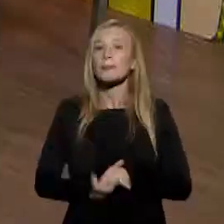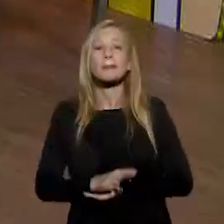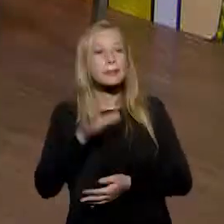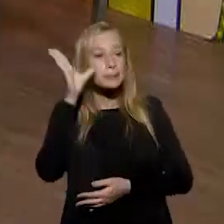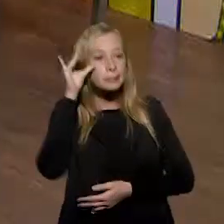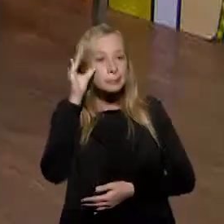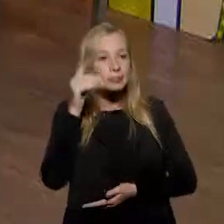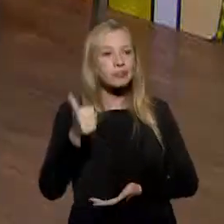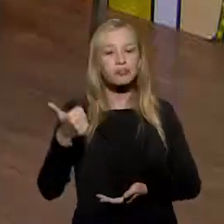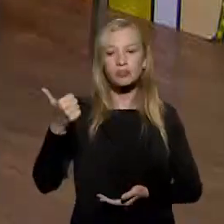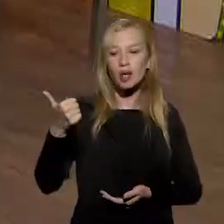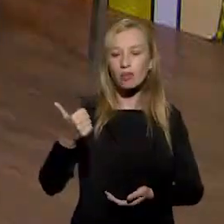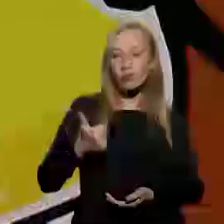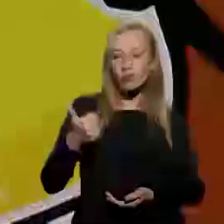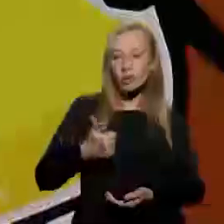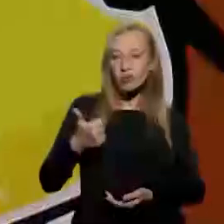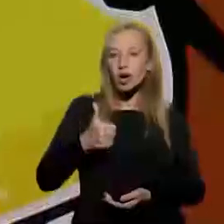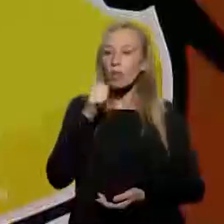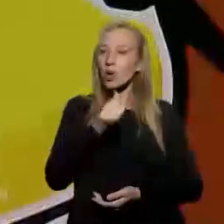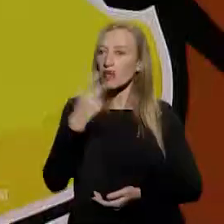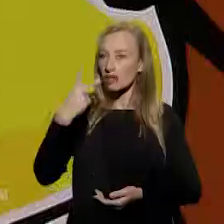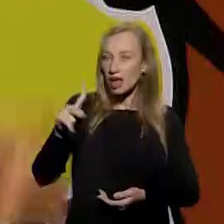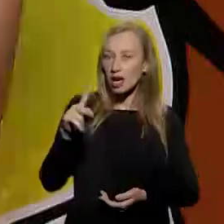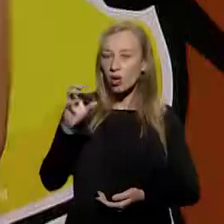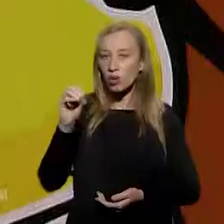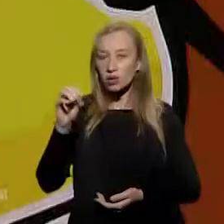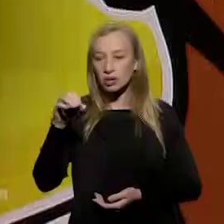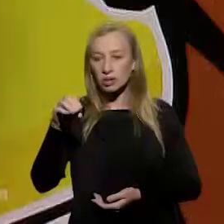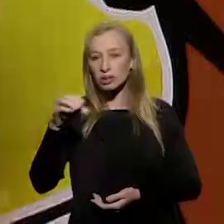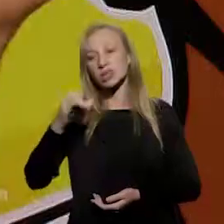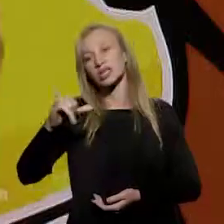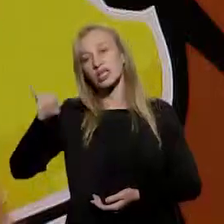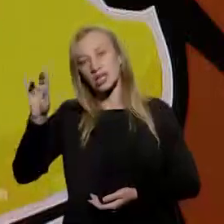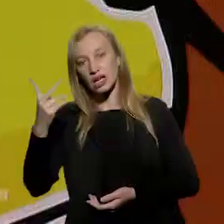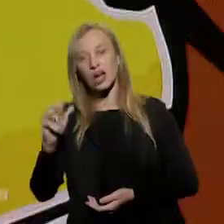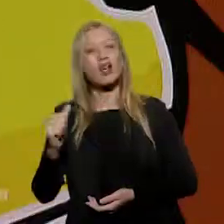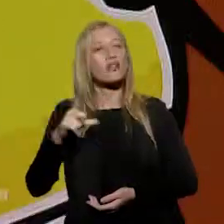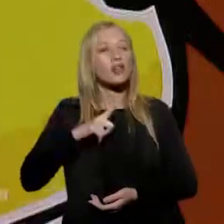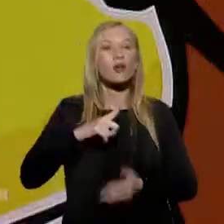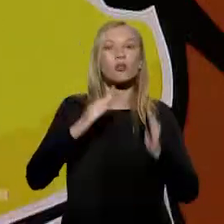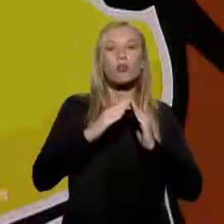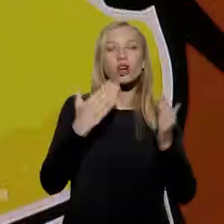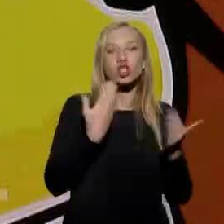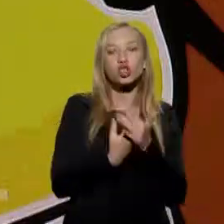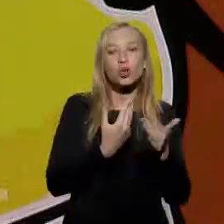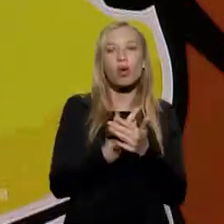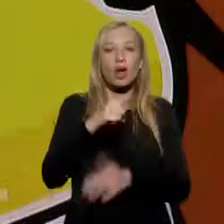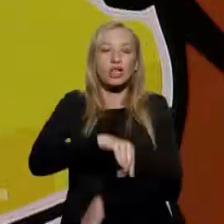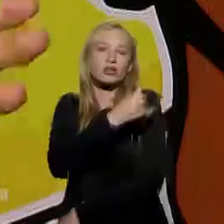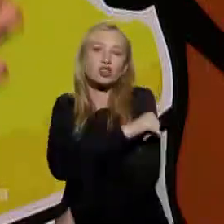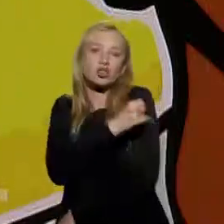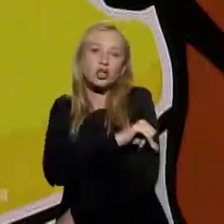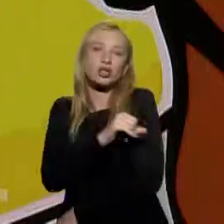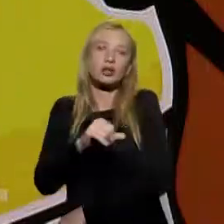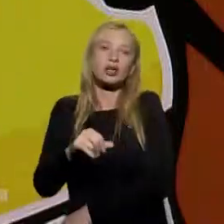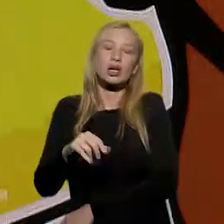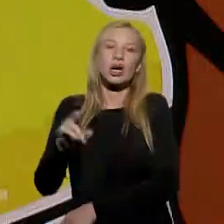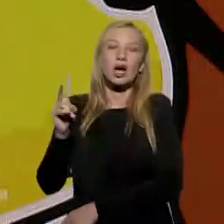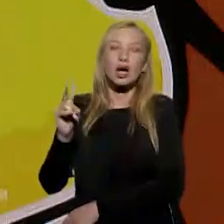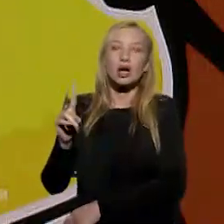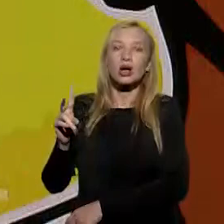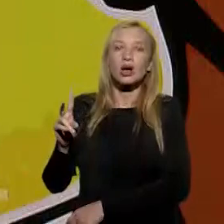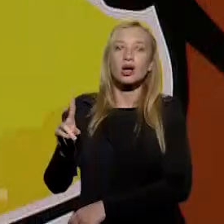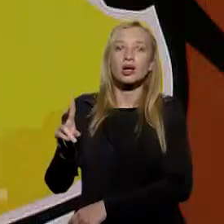curioso porque a primeira mulher dele também a oficina que até tem uma escola na tijuca no rio de janeiro onde tem até um centro dedicado à memória